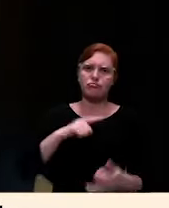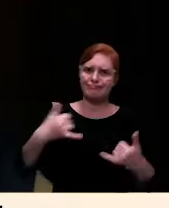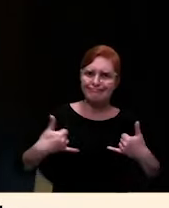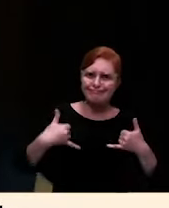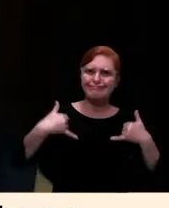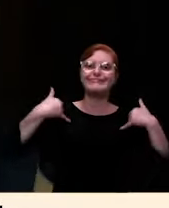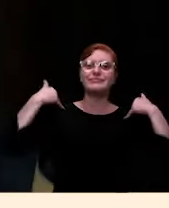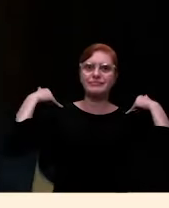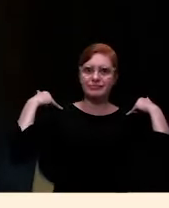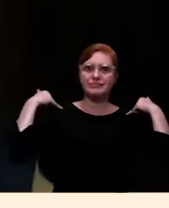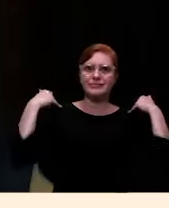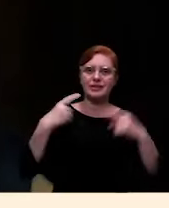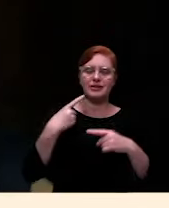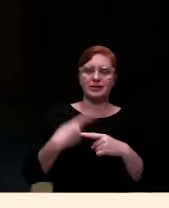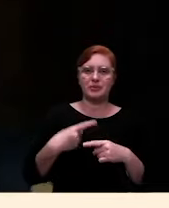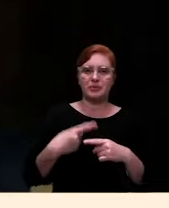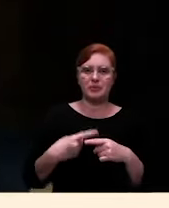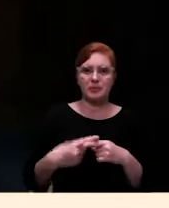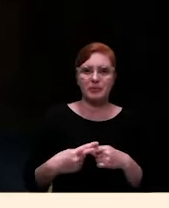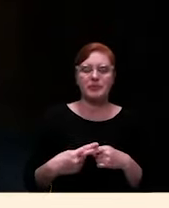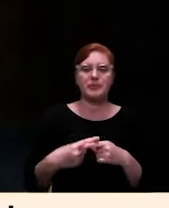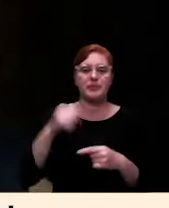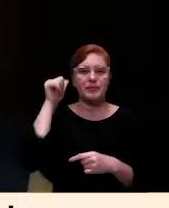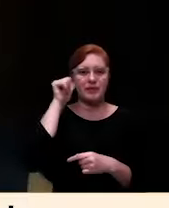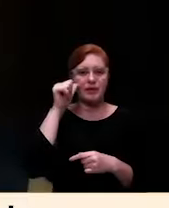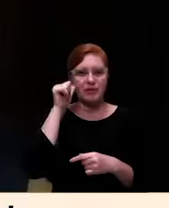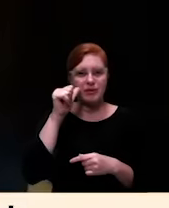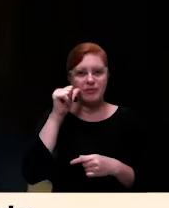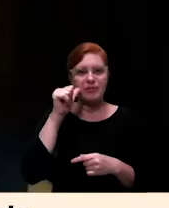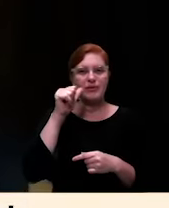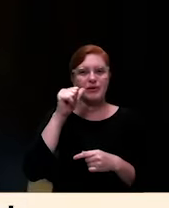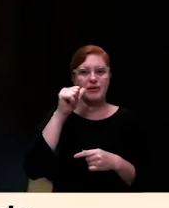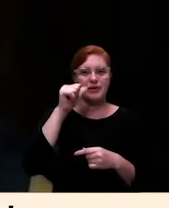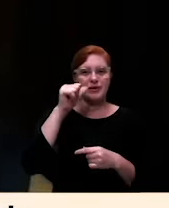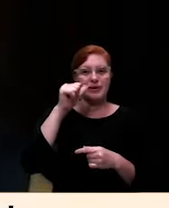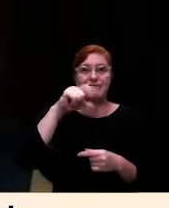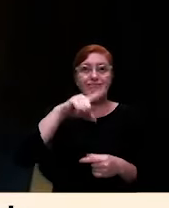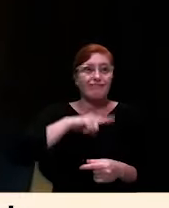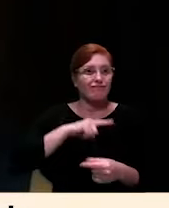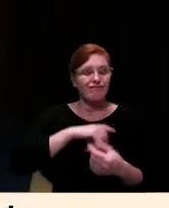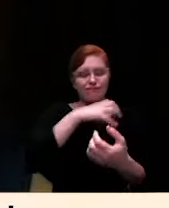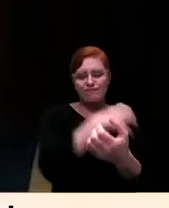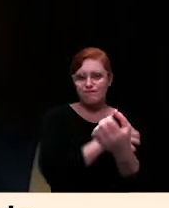de luta, né? Eu me orgulho muito, porque cada vez mais elas estão